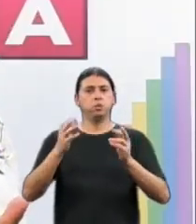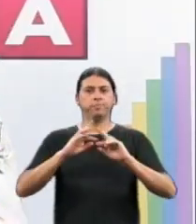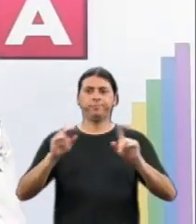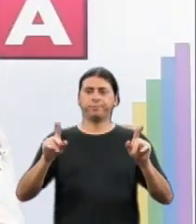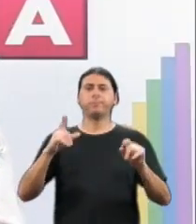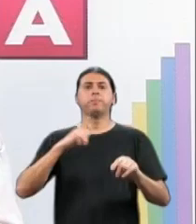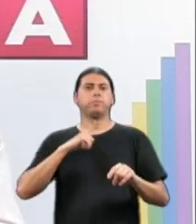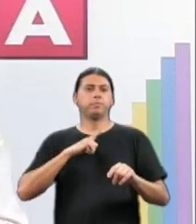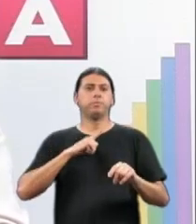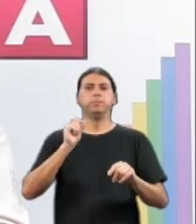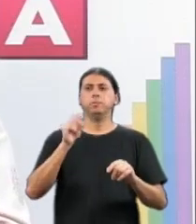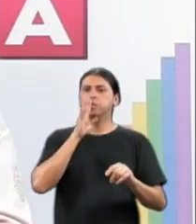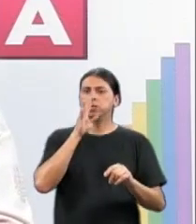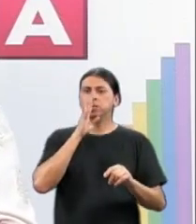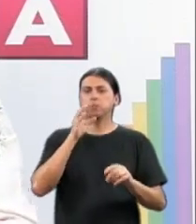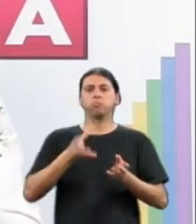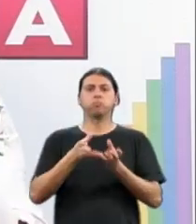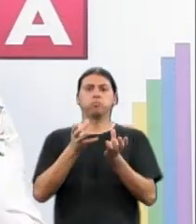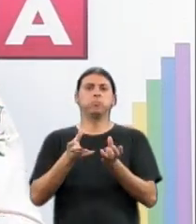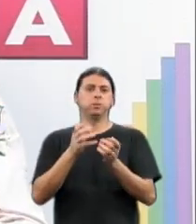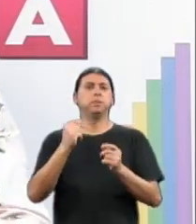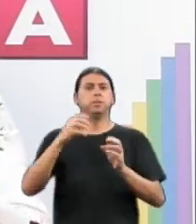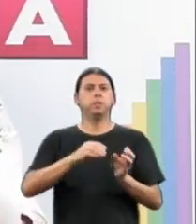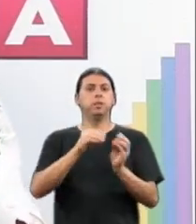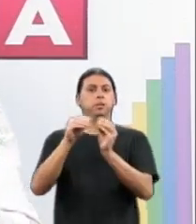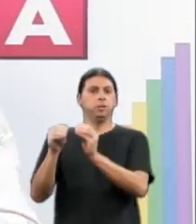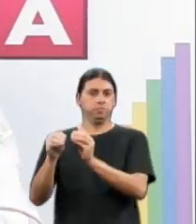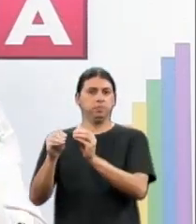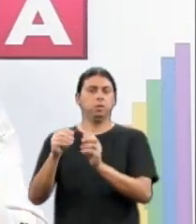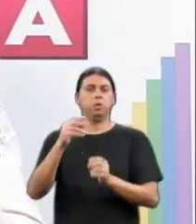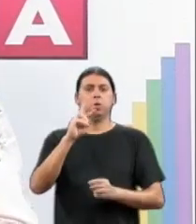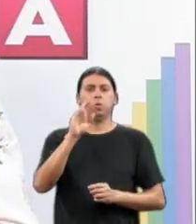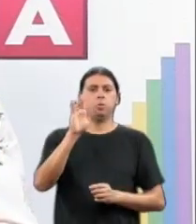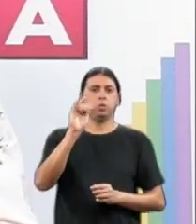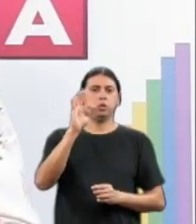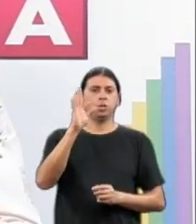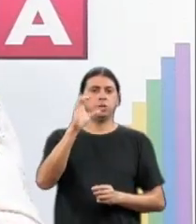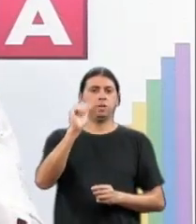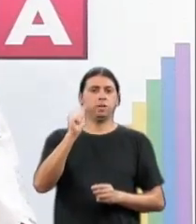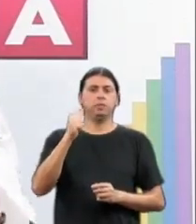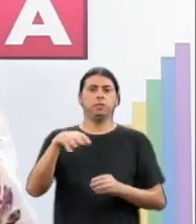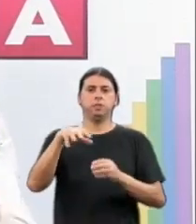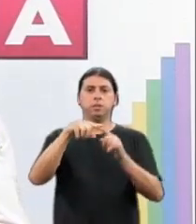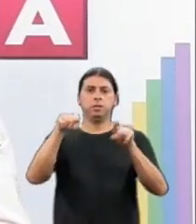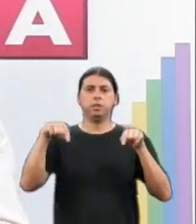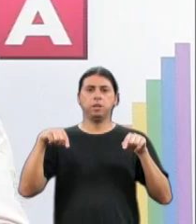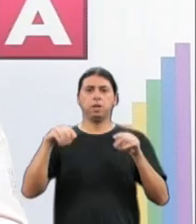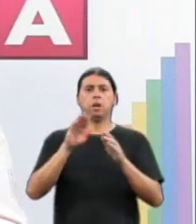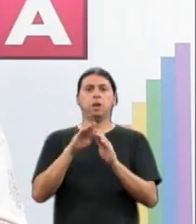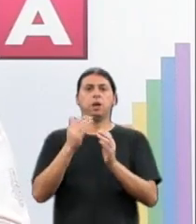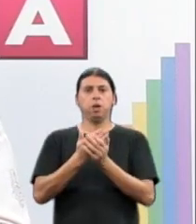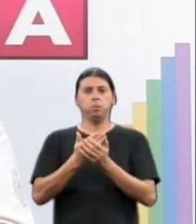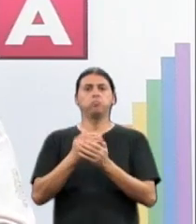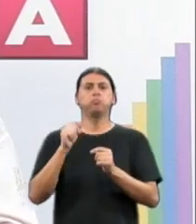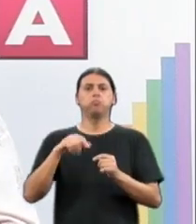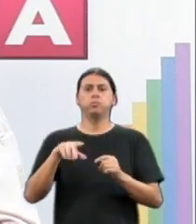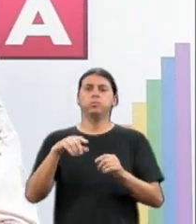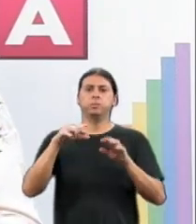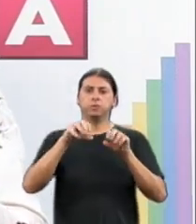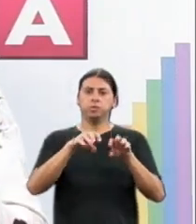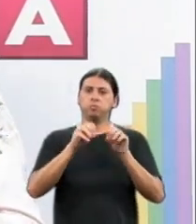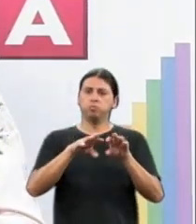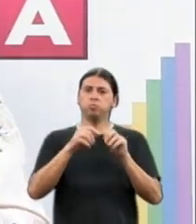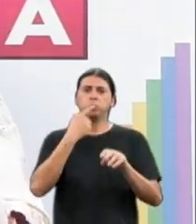de hoje, você vai conhecer uma iniciativa que leva a robótica para a sala de aula na educação infantil.